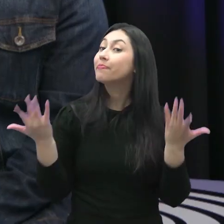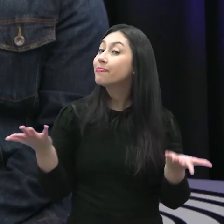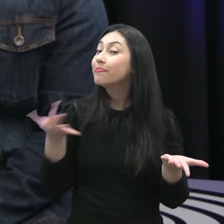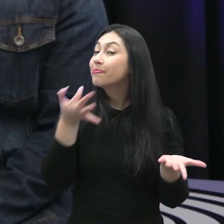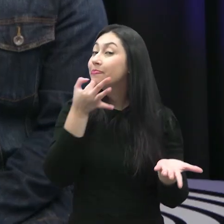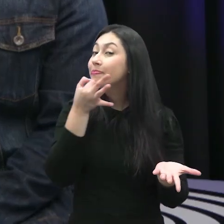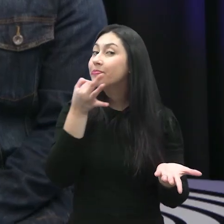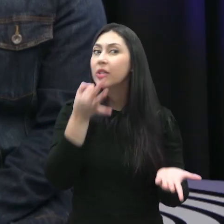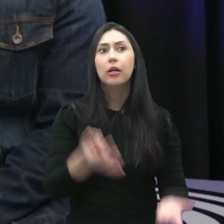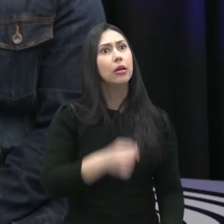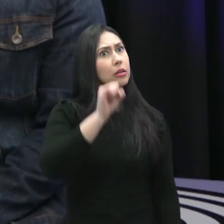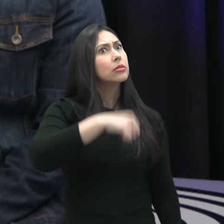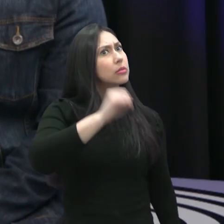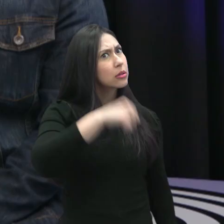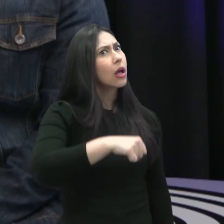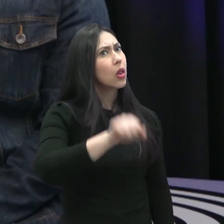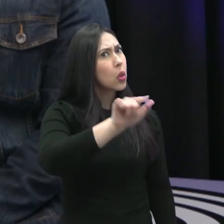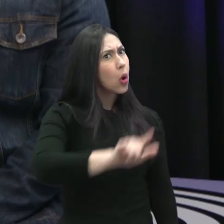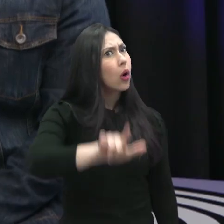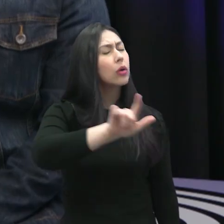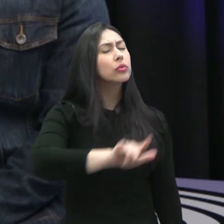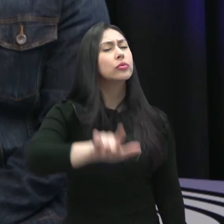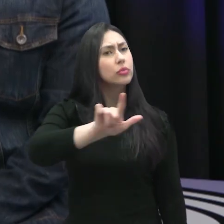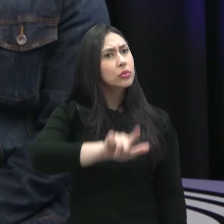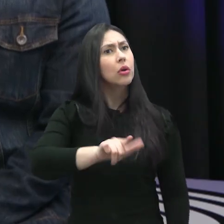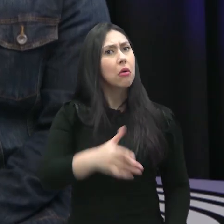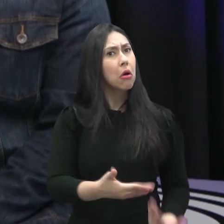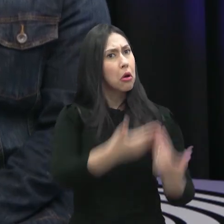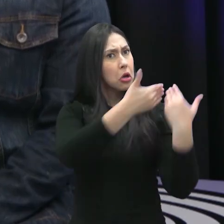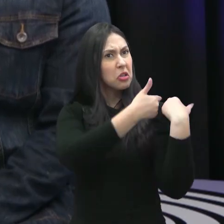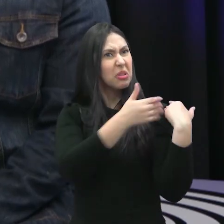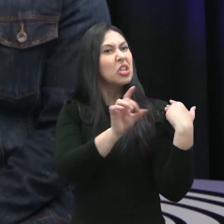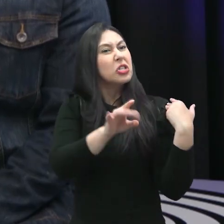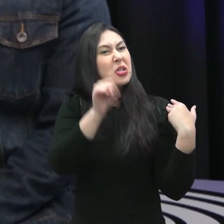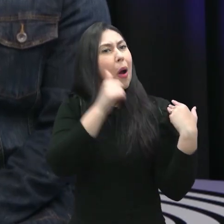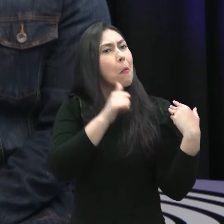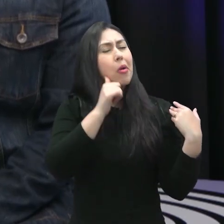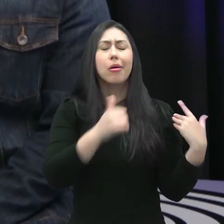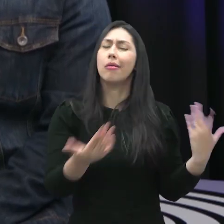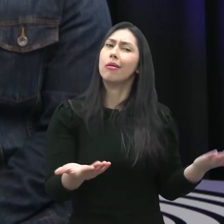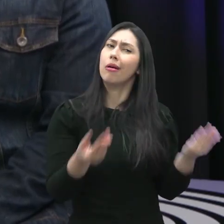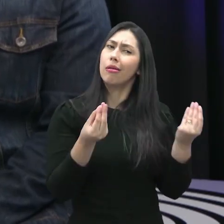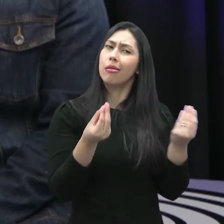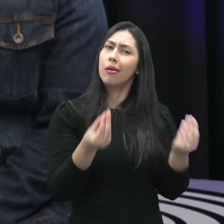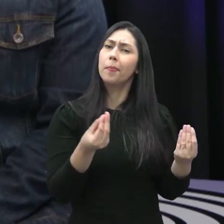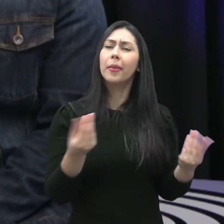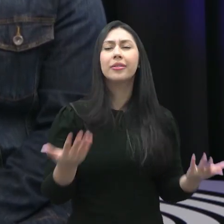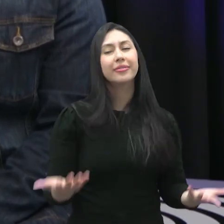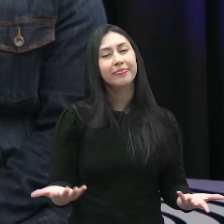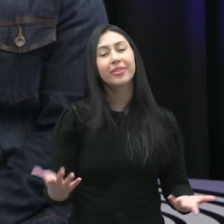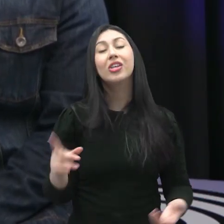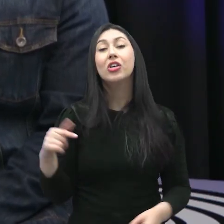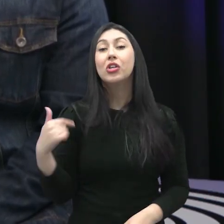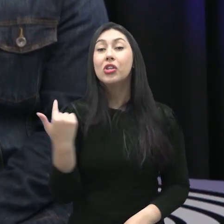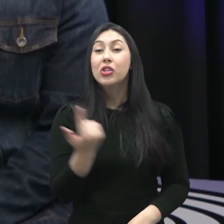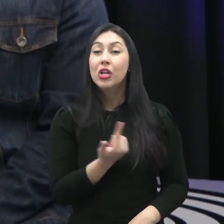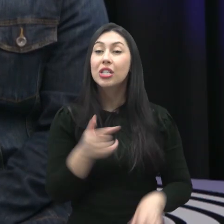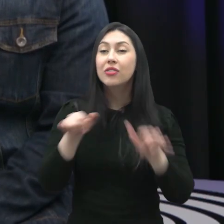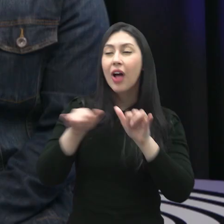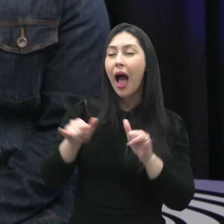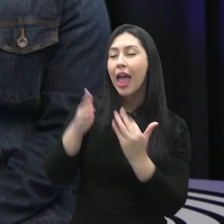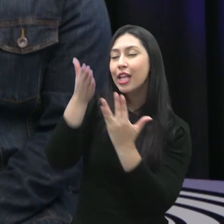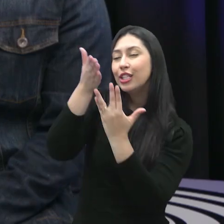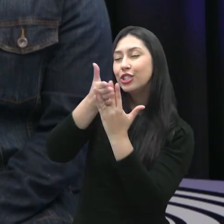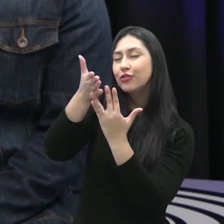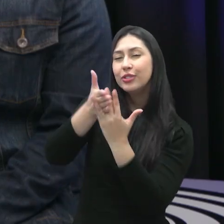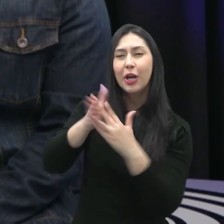E aí, qual a sua opinião? Sim, com certeza, né? A responsabilidade ficar toda nossa, não dá, né? Com certeza. Eu acho que a gente fala muito em divisão